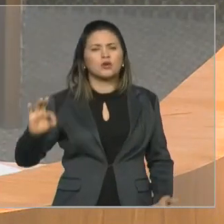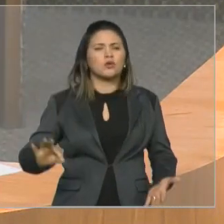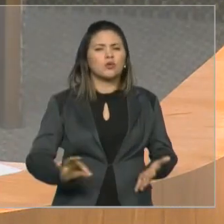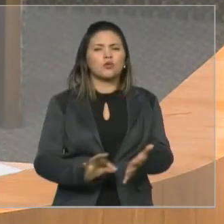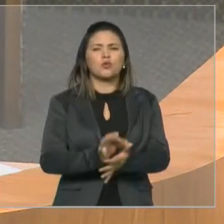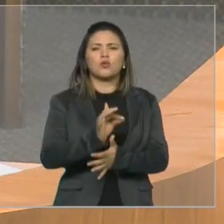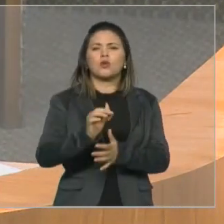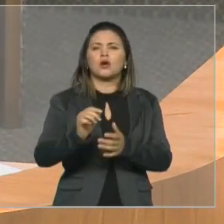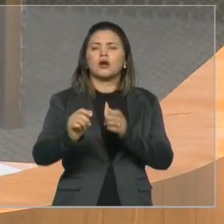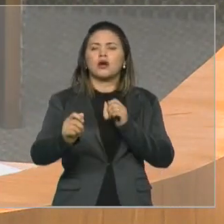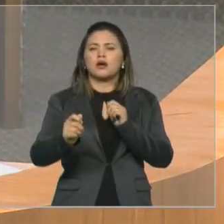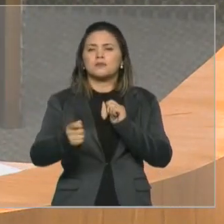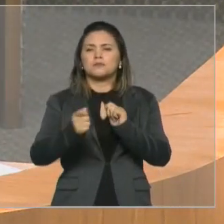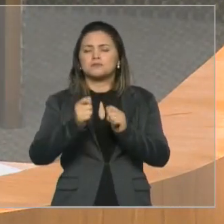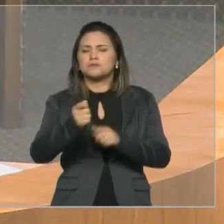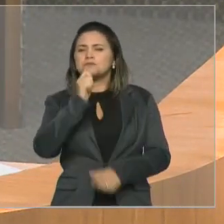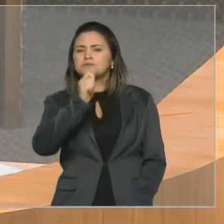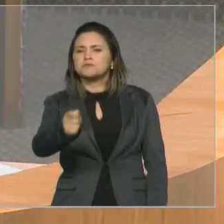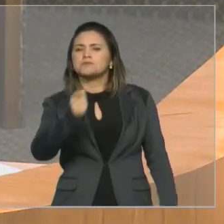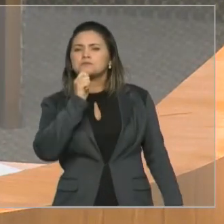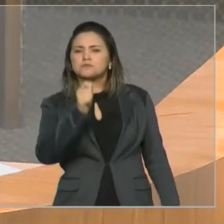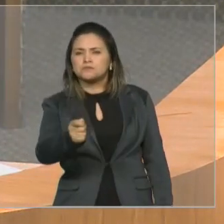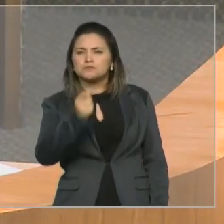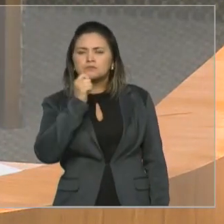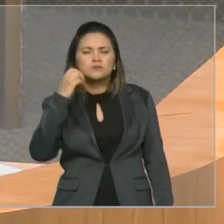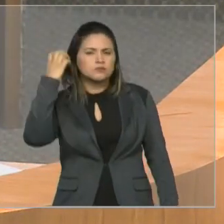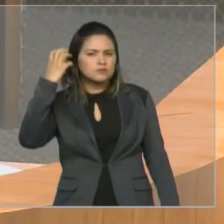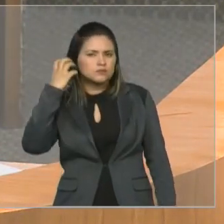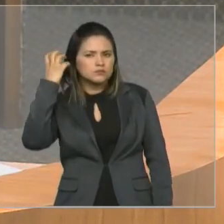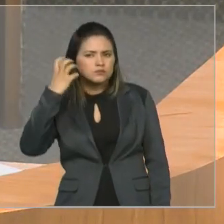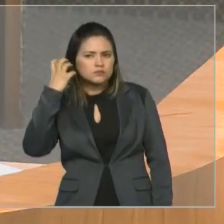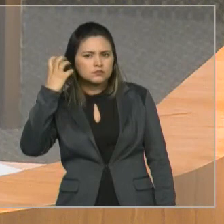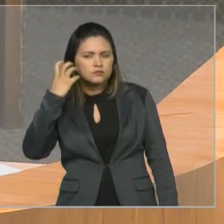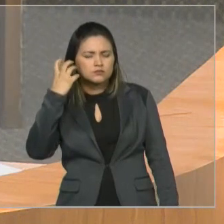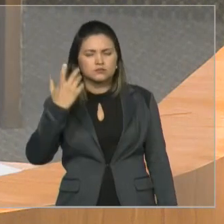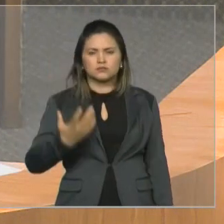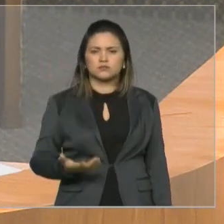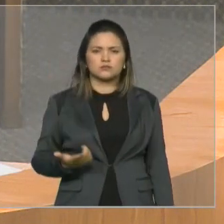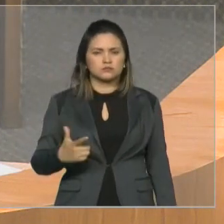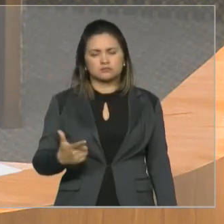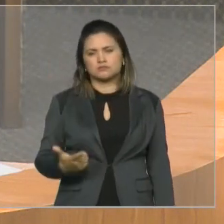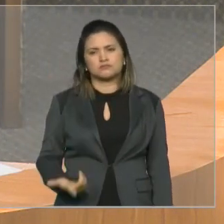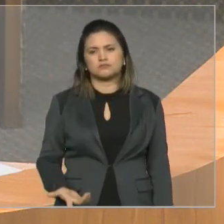jornalistas, concurso para jornalistas, para radialistas.